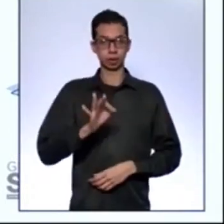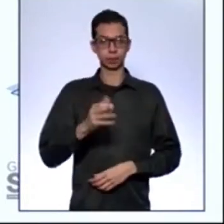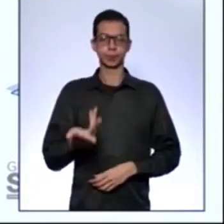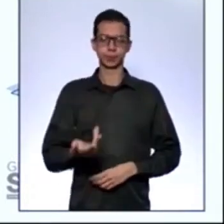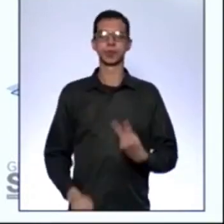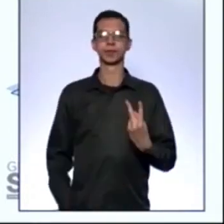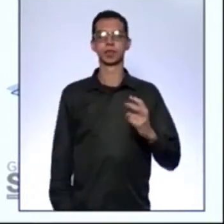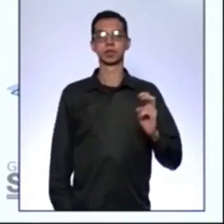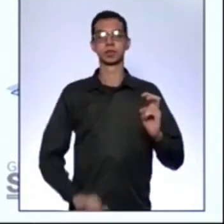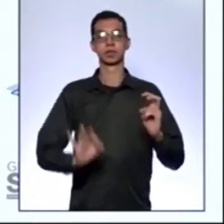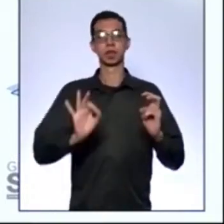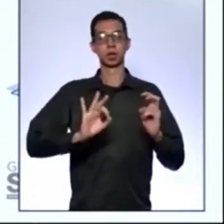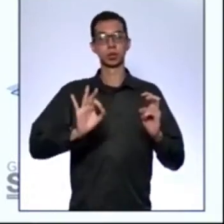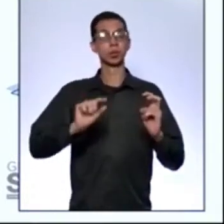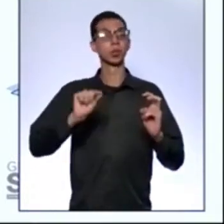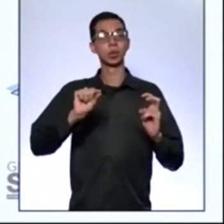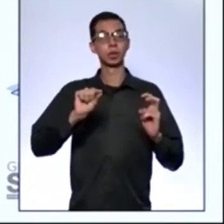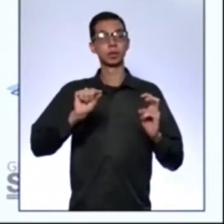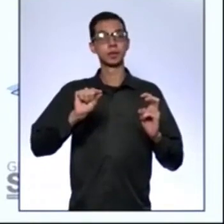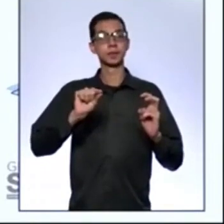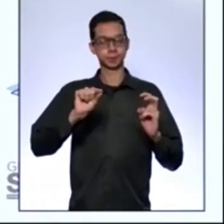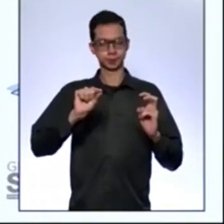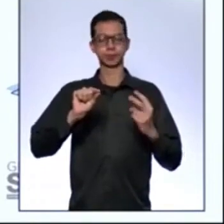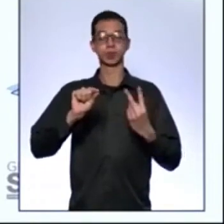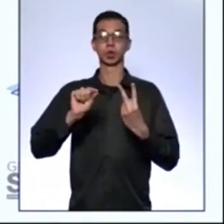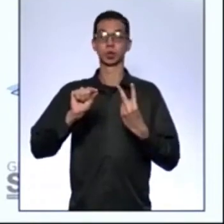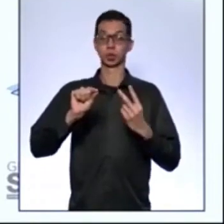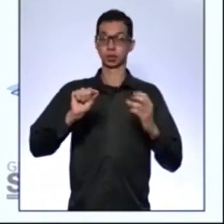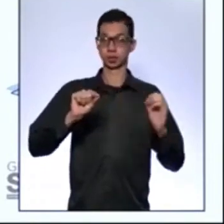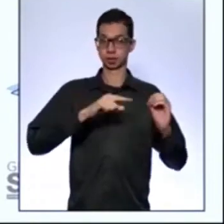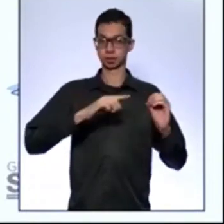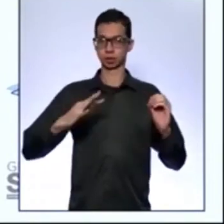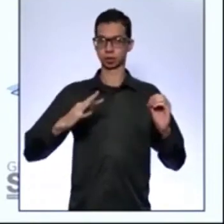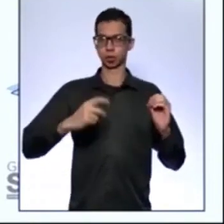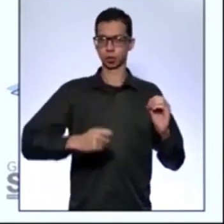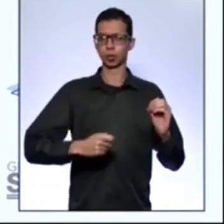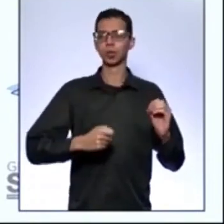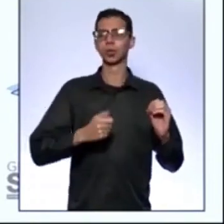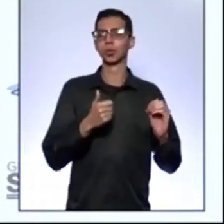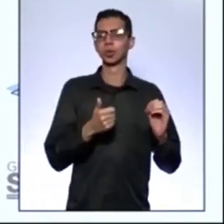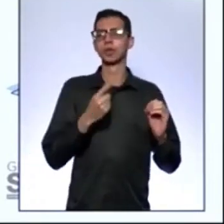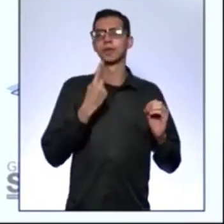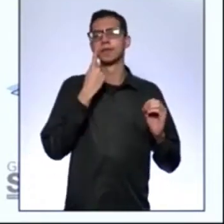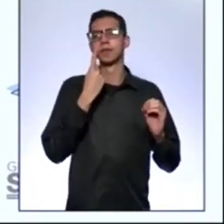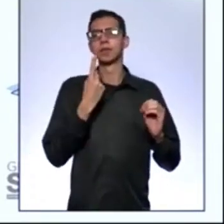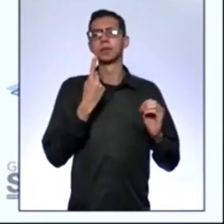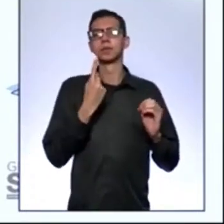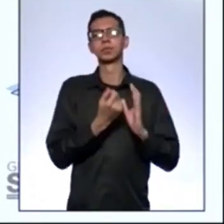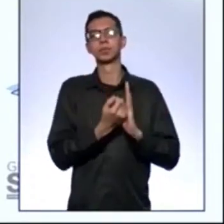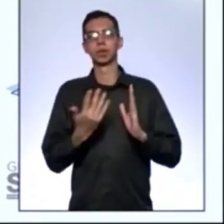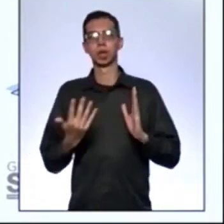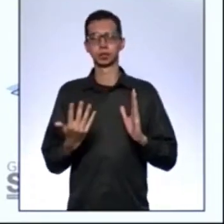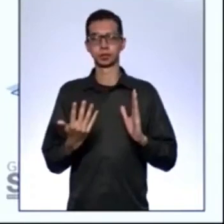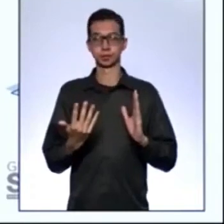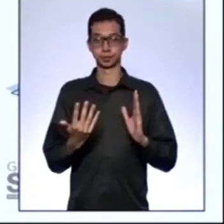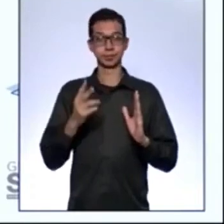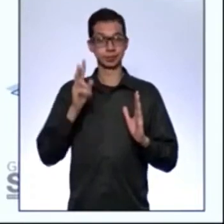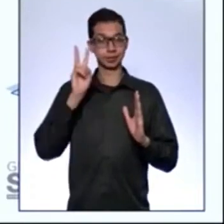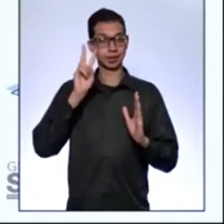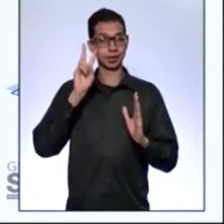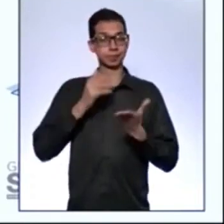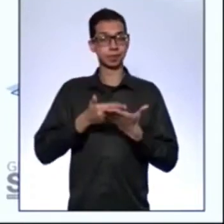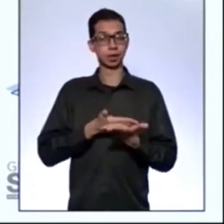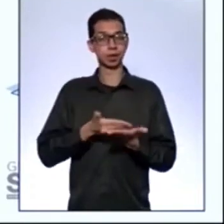é a porcentagem ou 200 é o total E aí vai te dar parcial lembro do